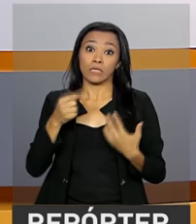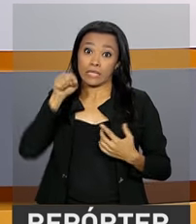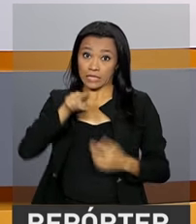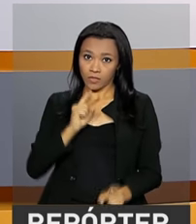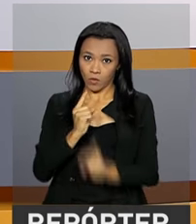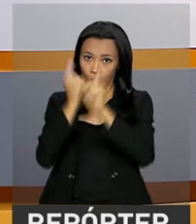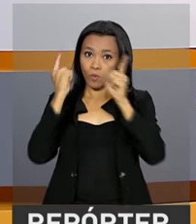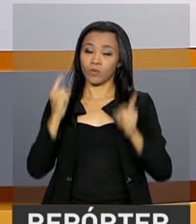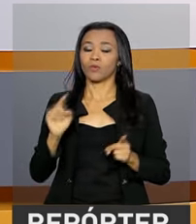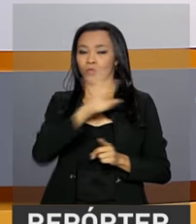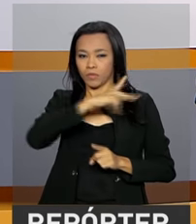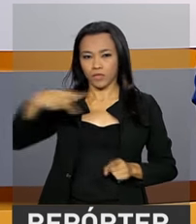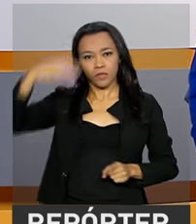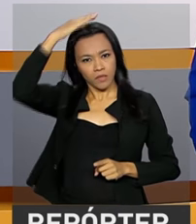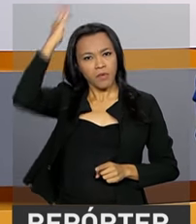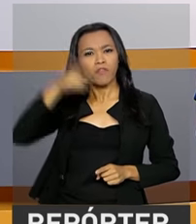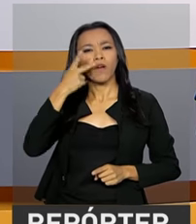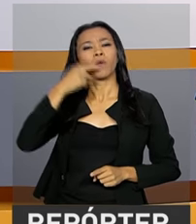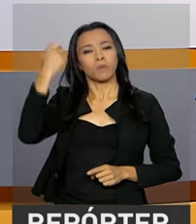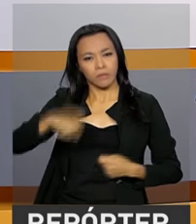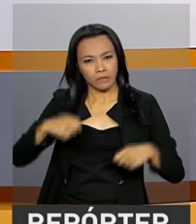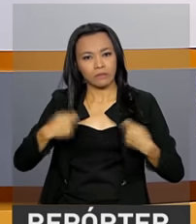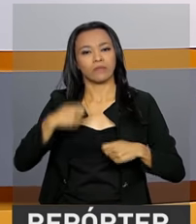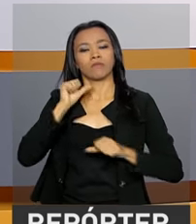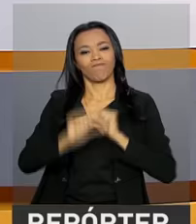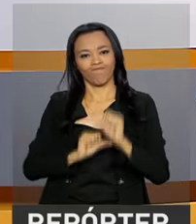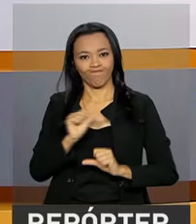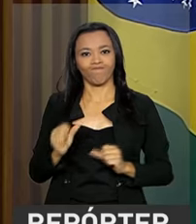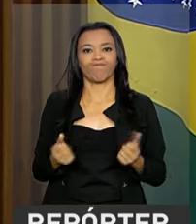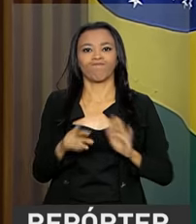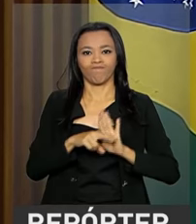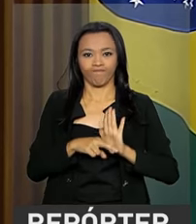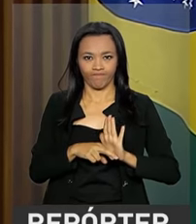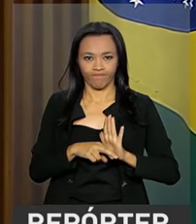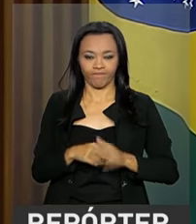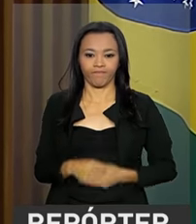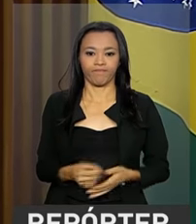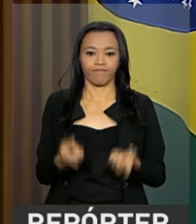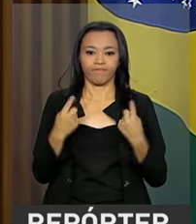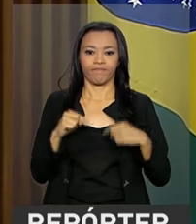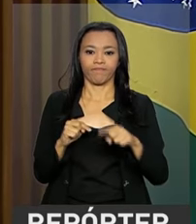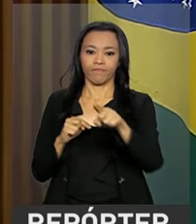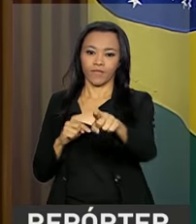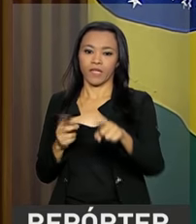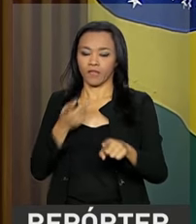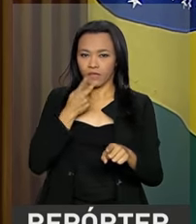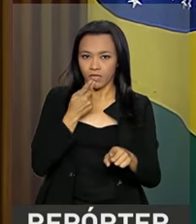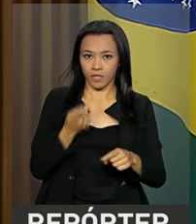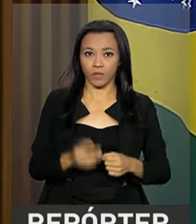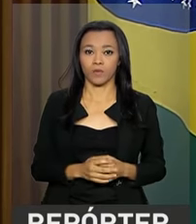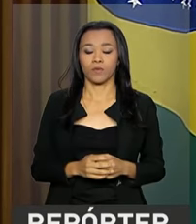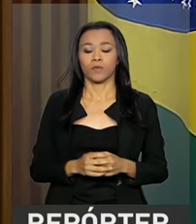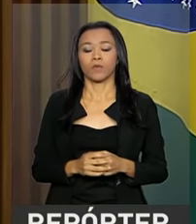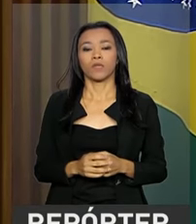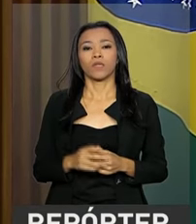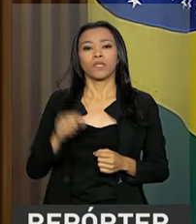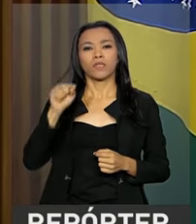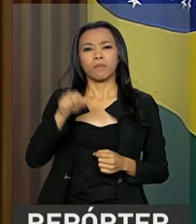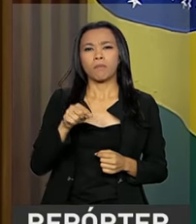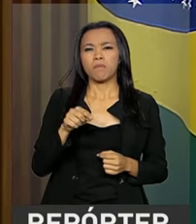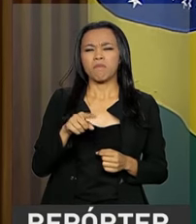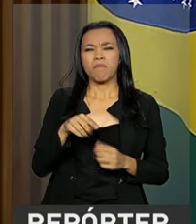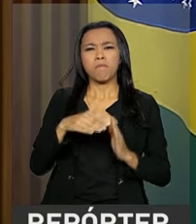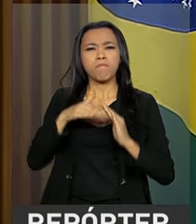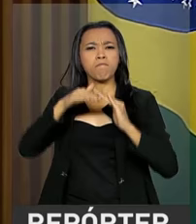reafirmou a necessidade da reforma sem barulho de termos feito neste menos de um